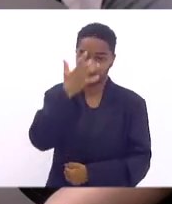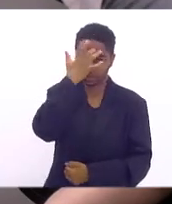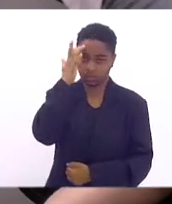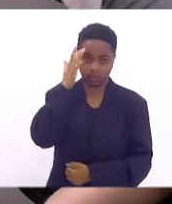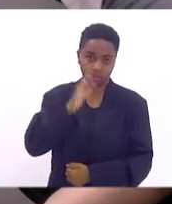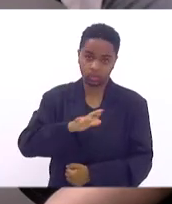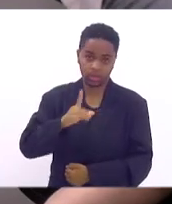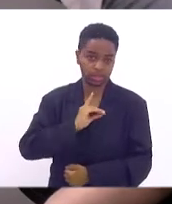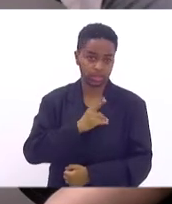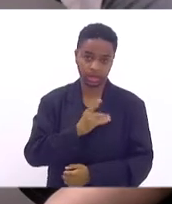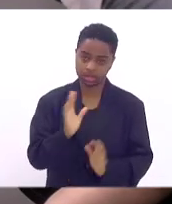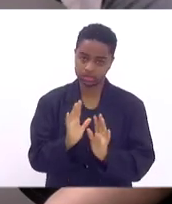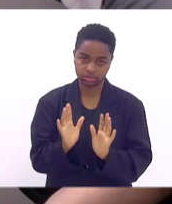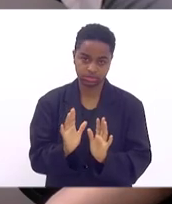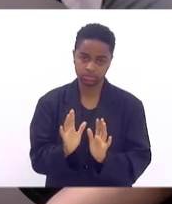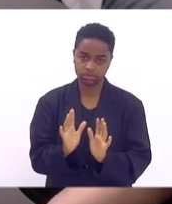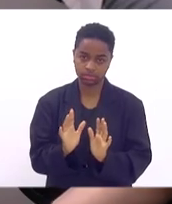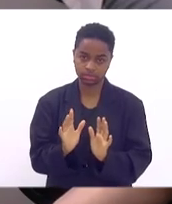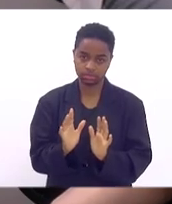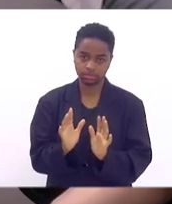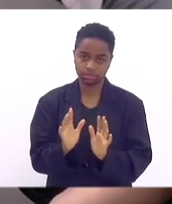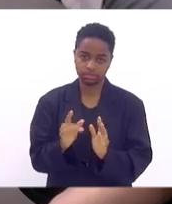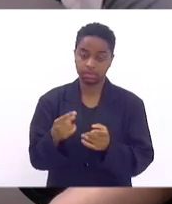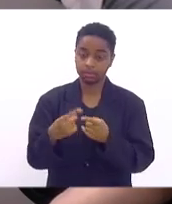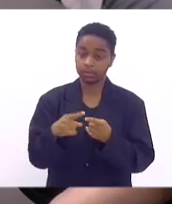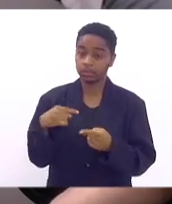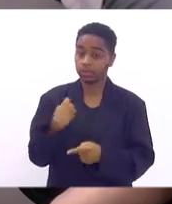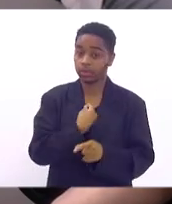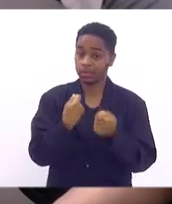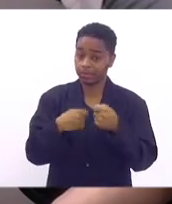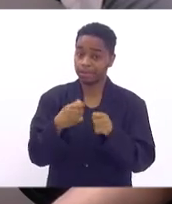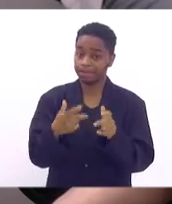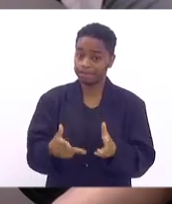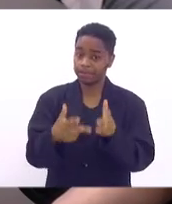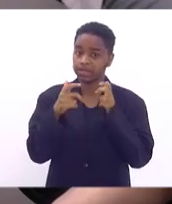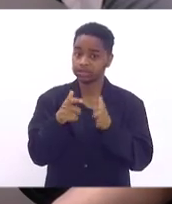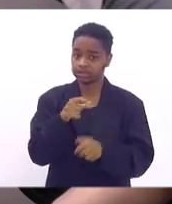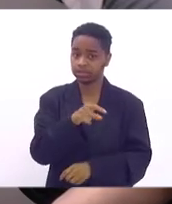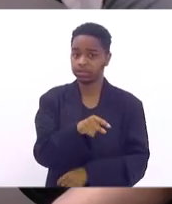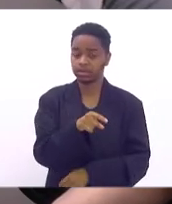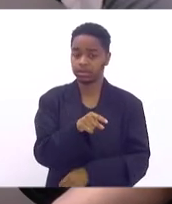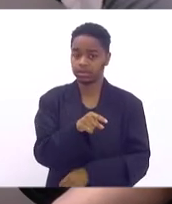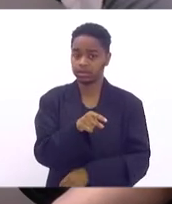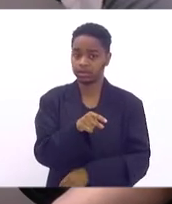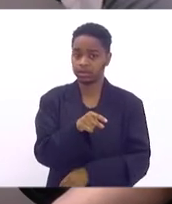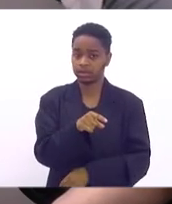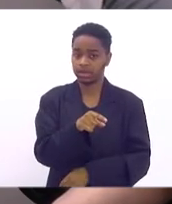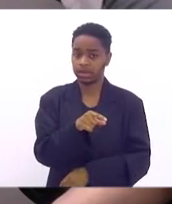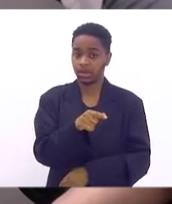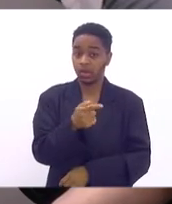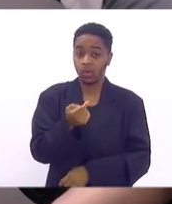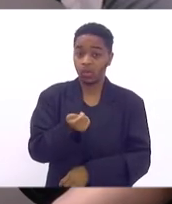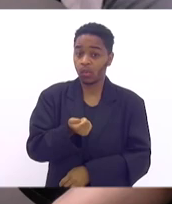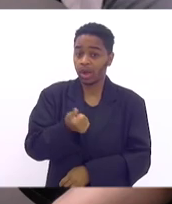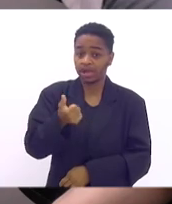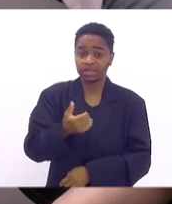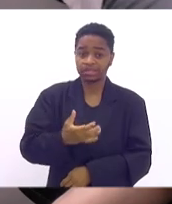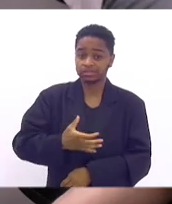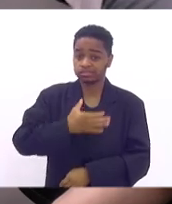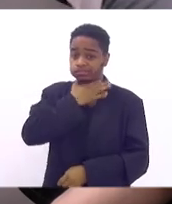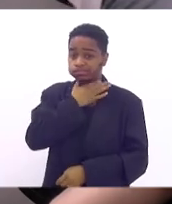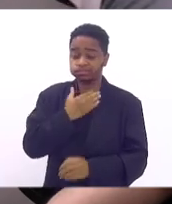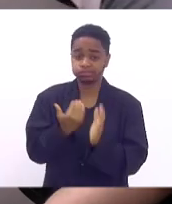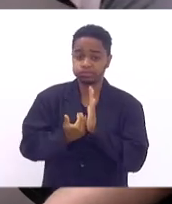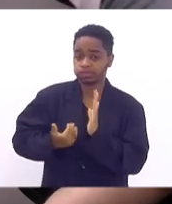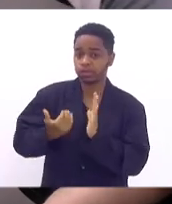a delegacia, né? Cabe a gente ver que ela está com indícios de ela está em meio a um surto, e a gente precisa trabalhar